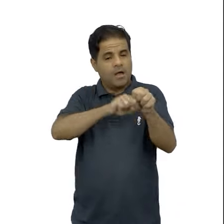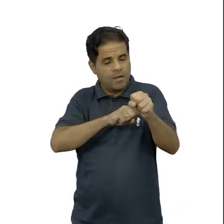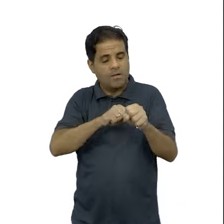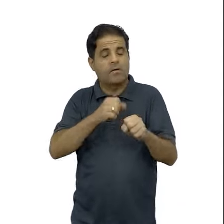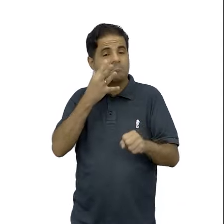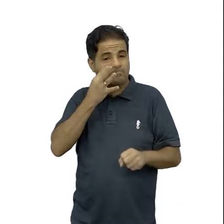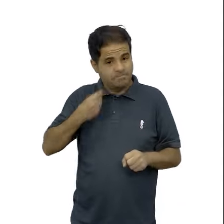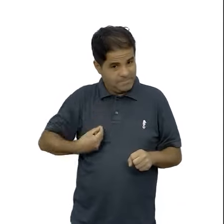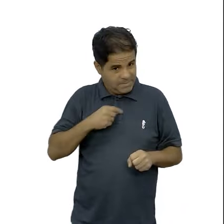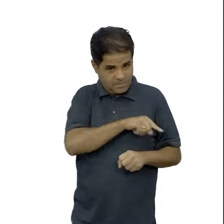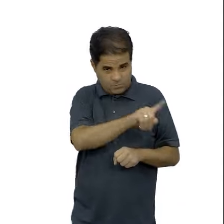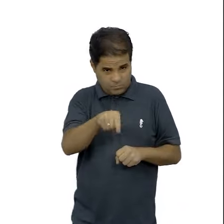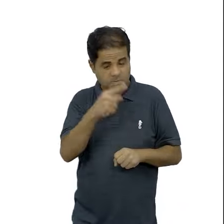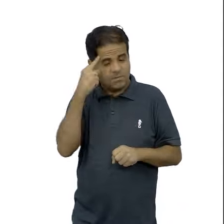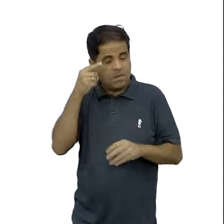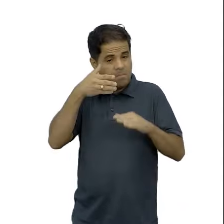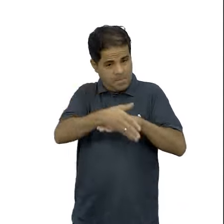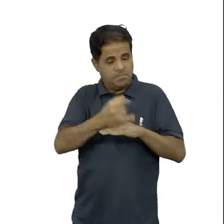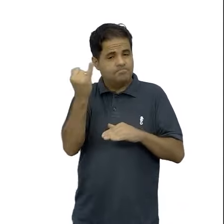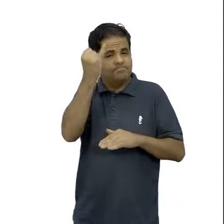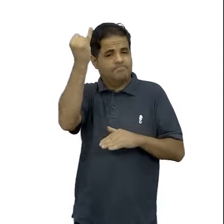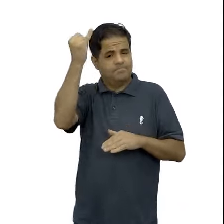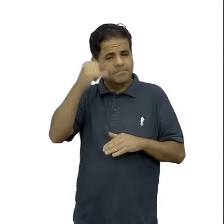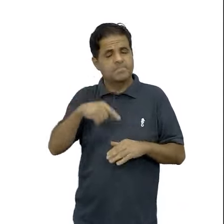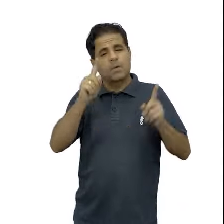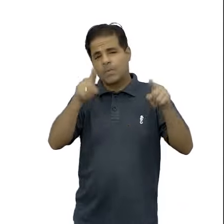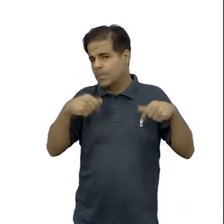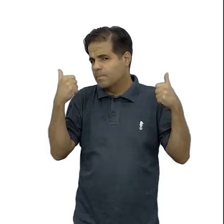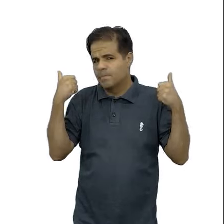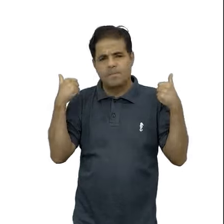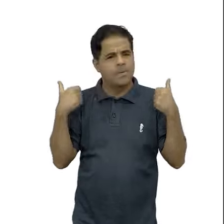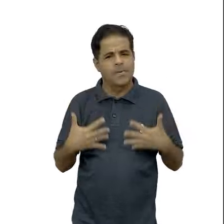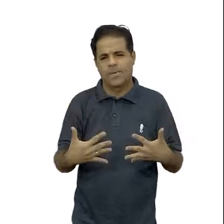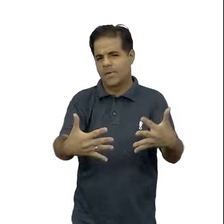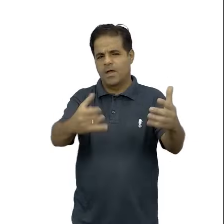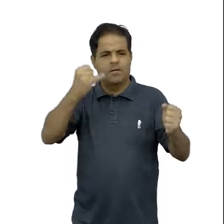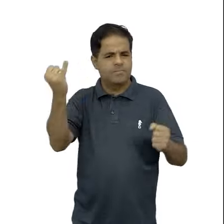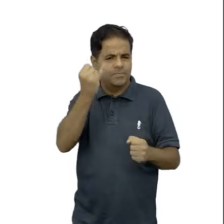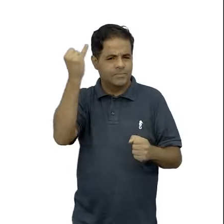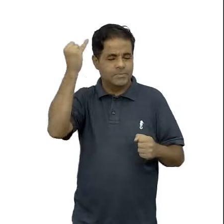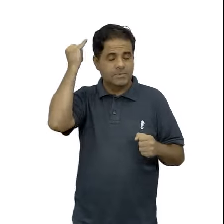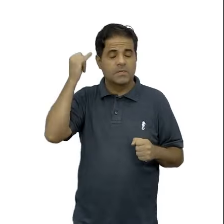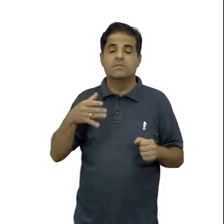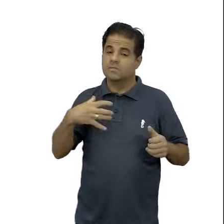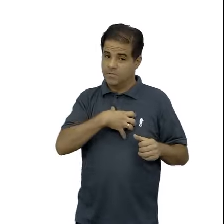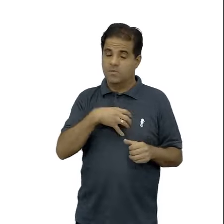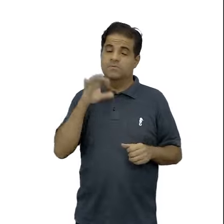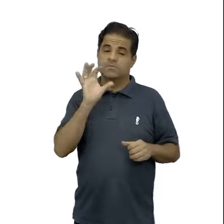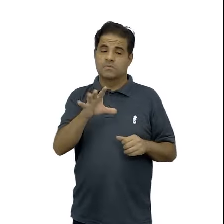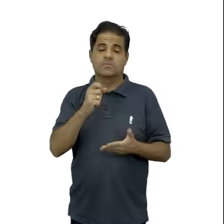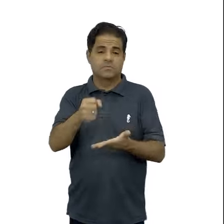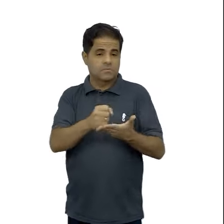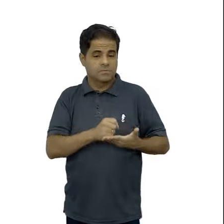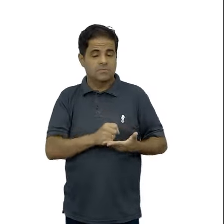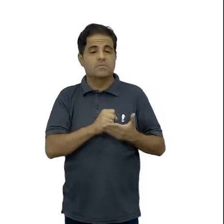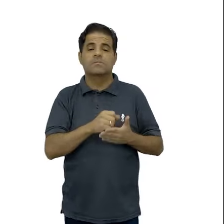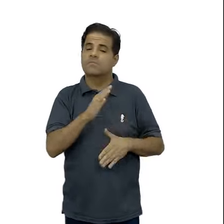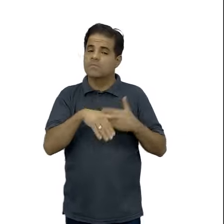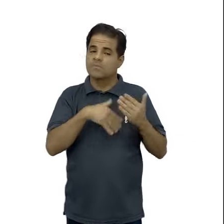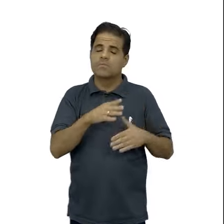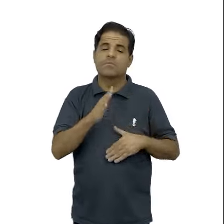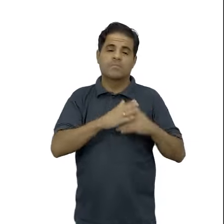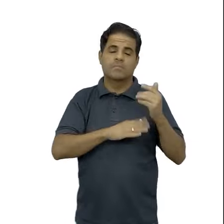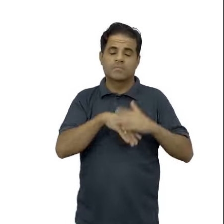presença de vocês, a participação de vocês é extremamente importante. e dessa forma aproximar cada vez mais